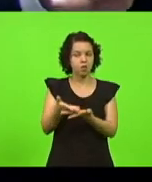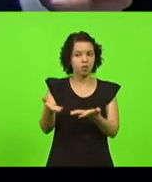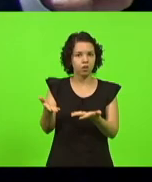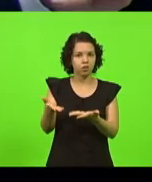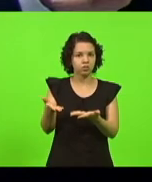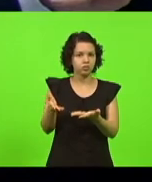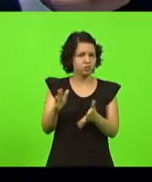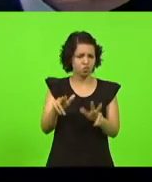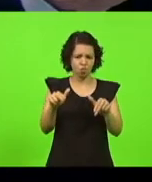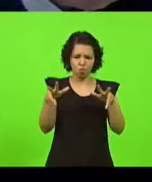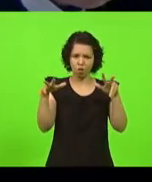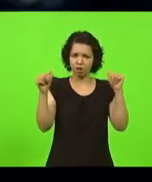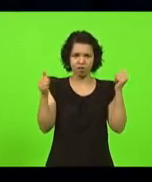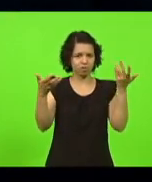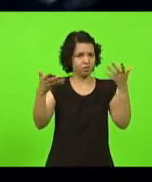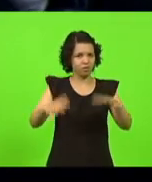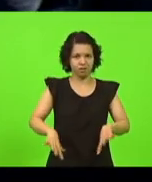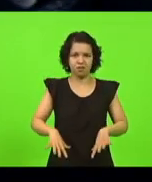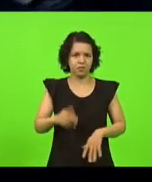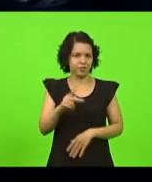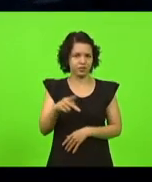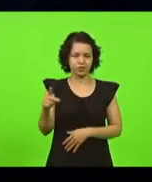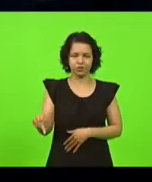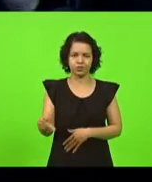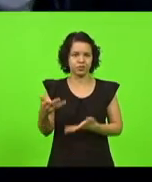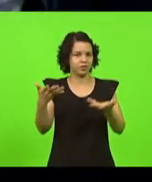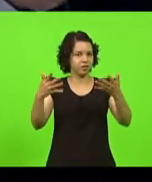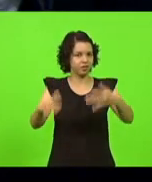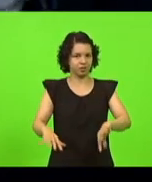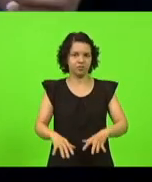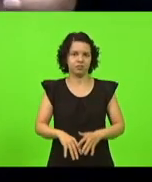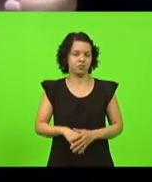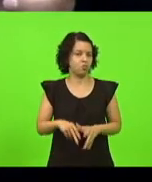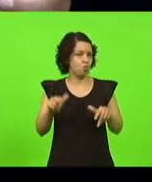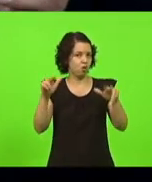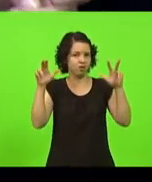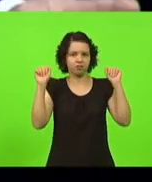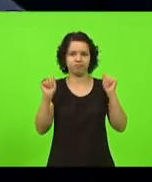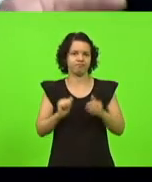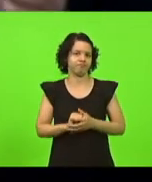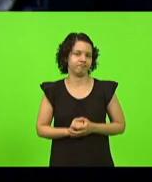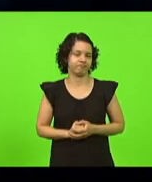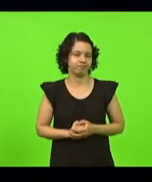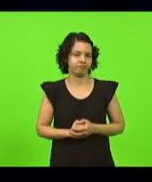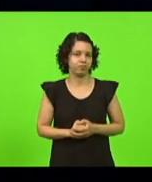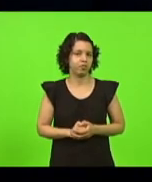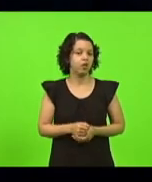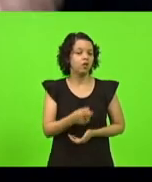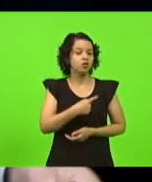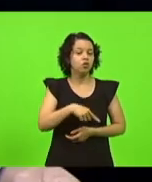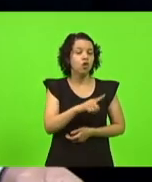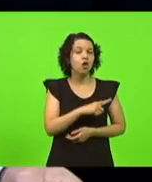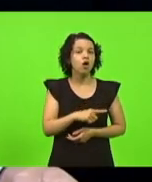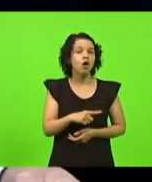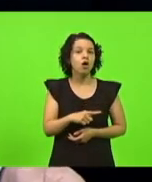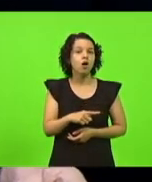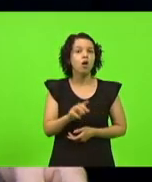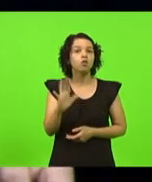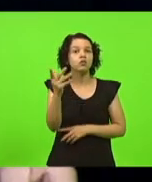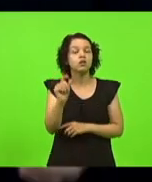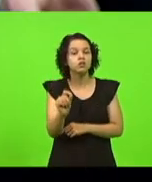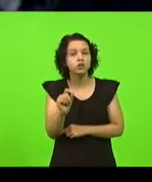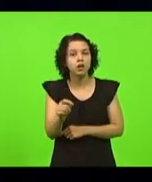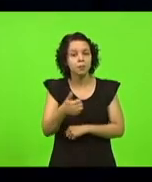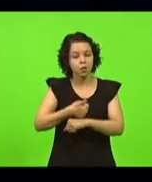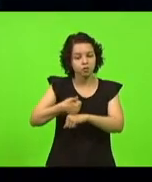Nunca! Nunca! E isso, sabe o que que faz? Faz com que a gente não tenha profissionais qualificados na rede,